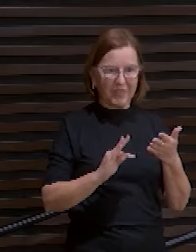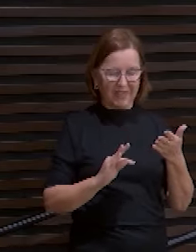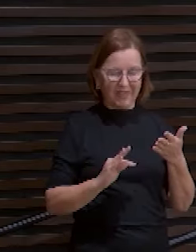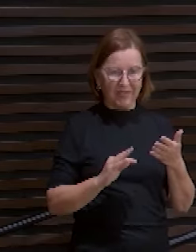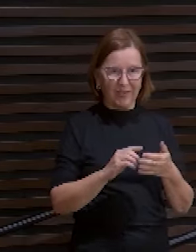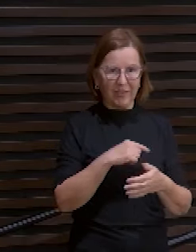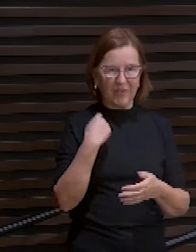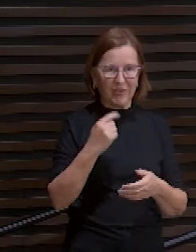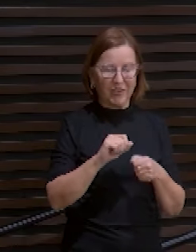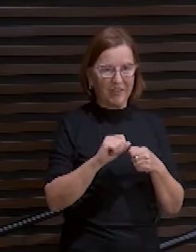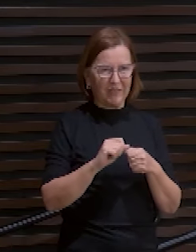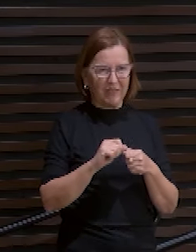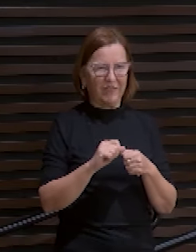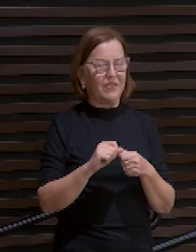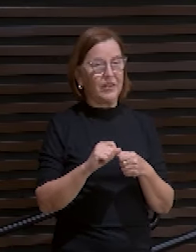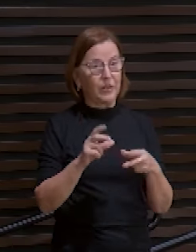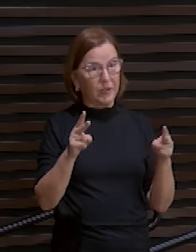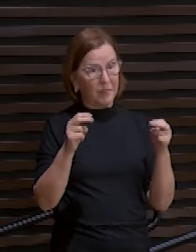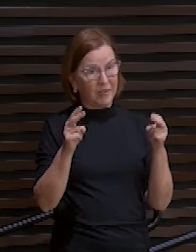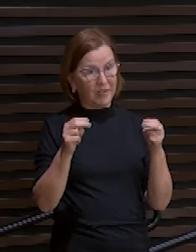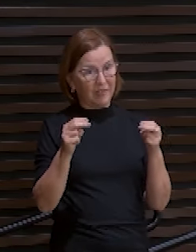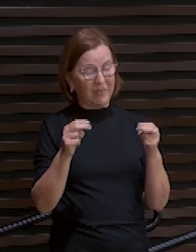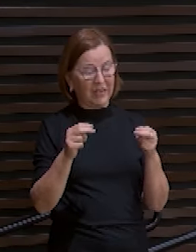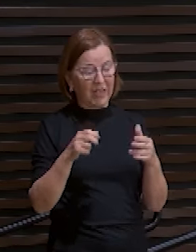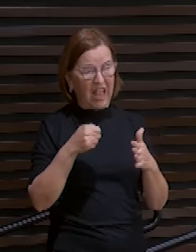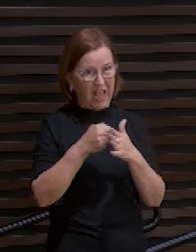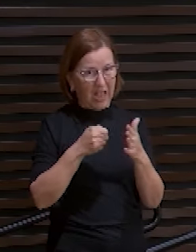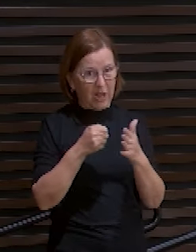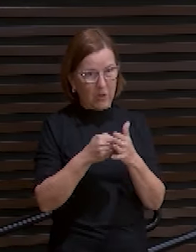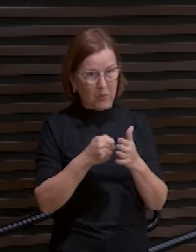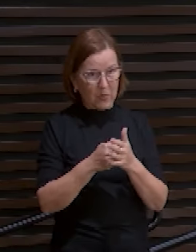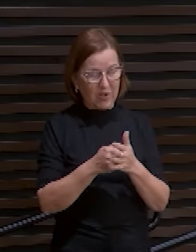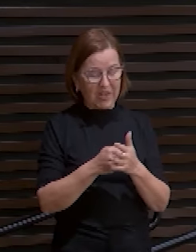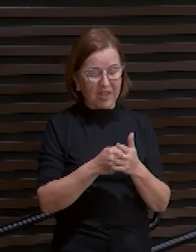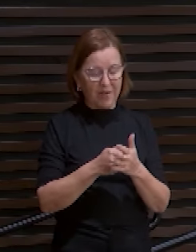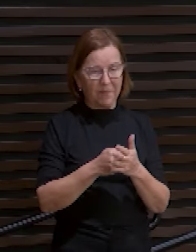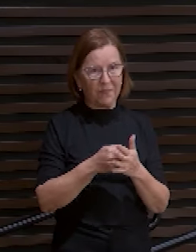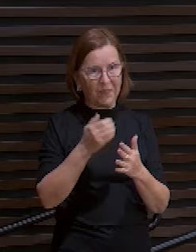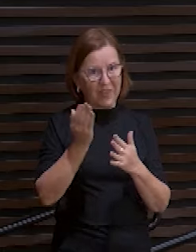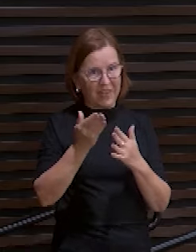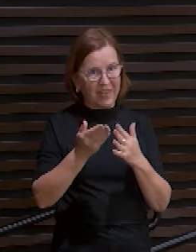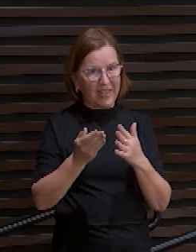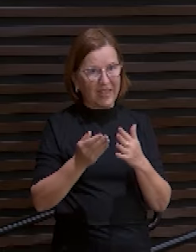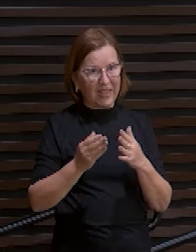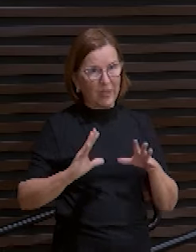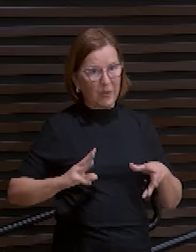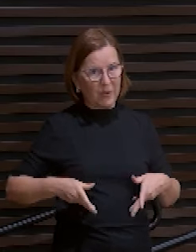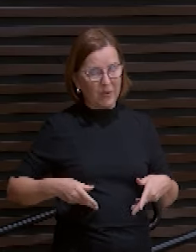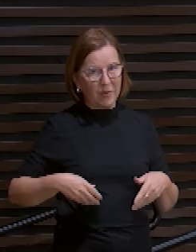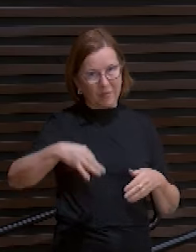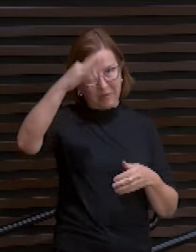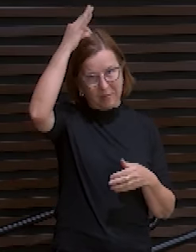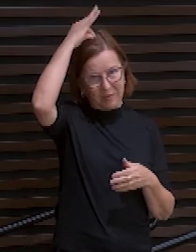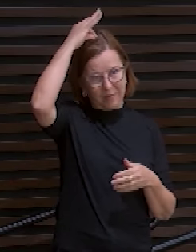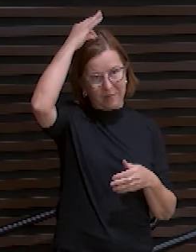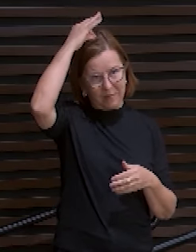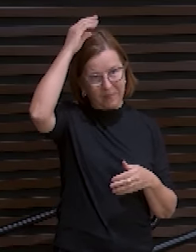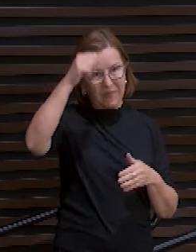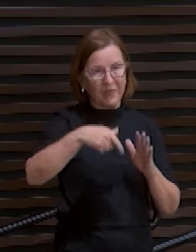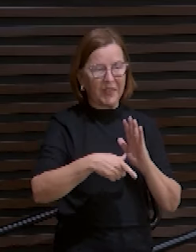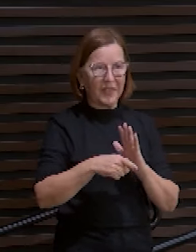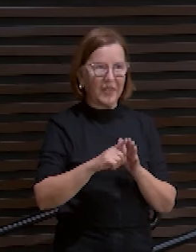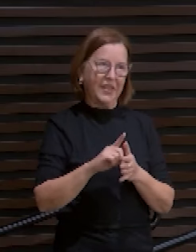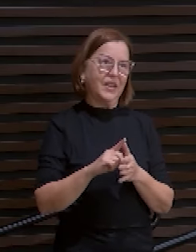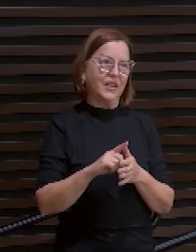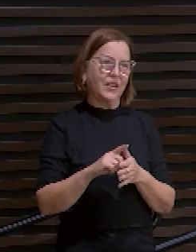constante entre a carne e o Espírito e antes de entrarmos efetivamente no